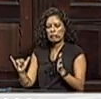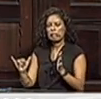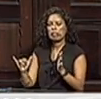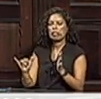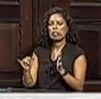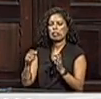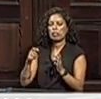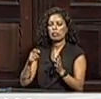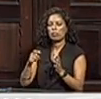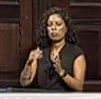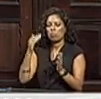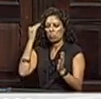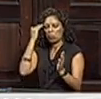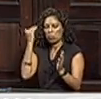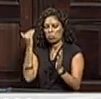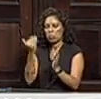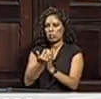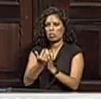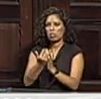respeitada,